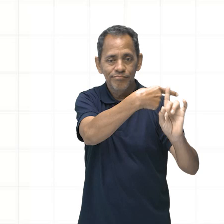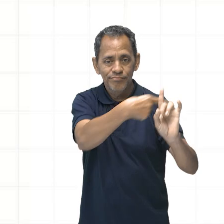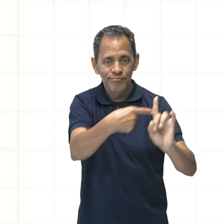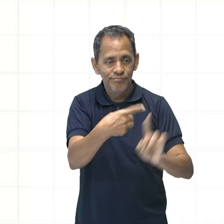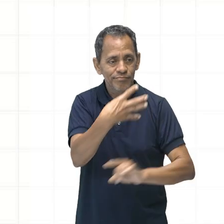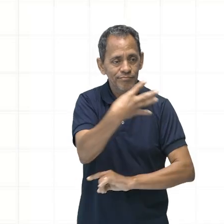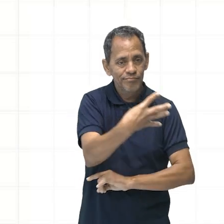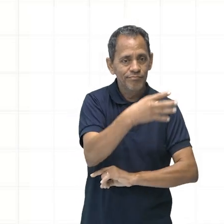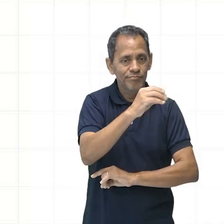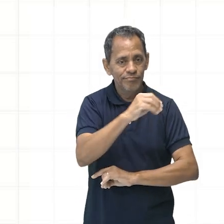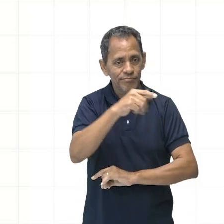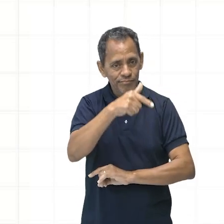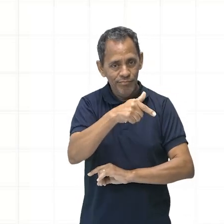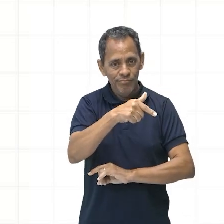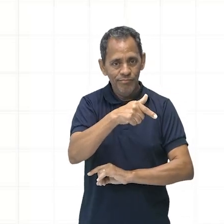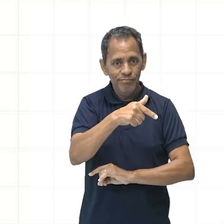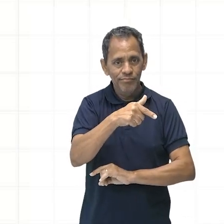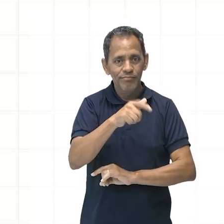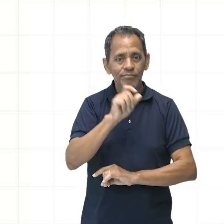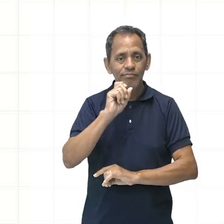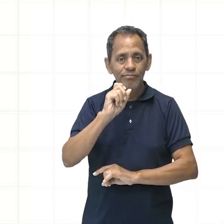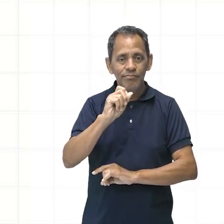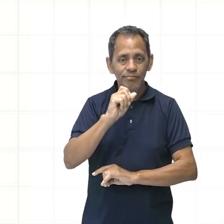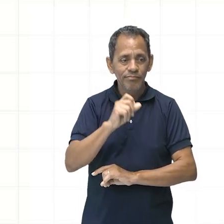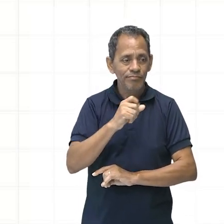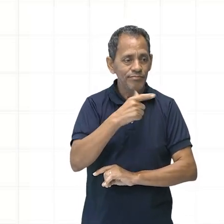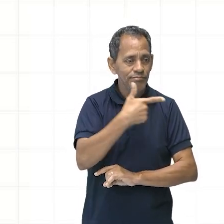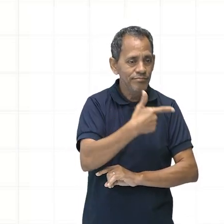de 407 será